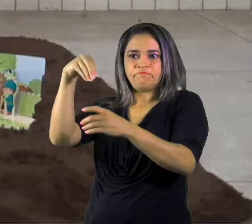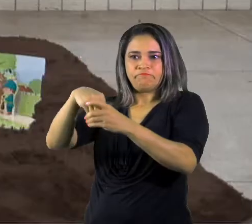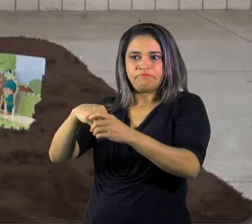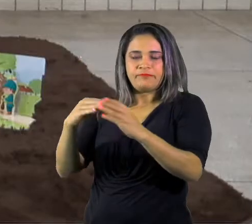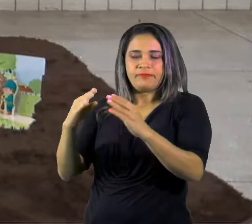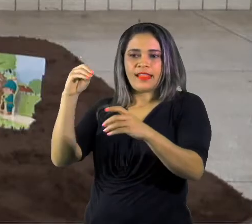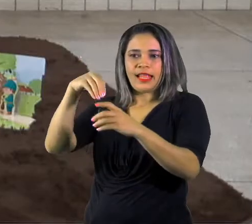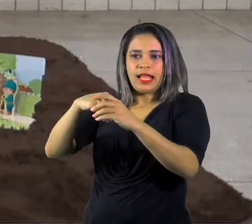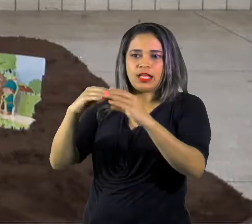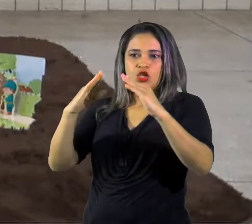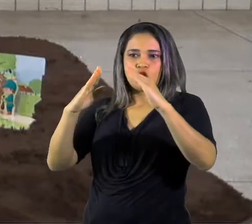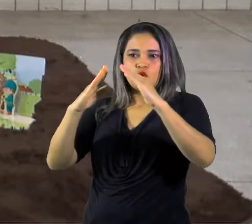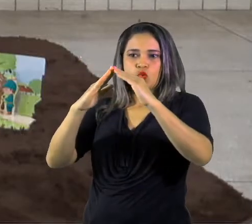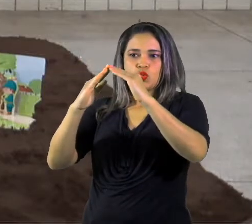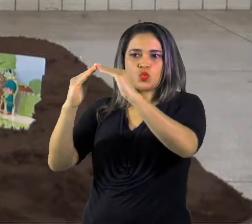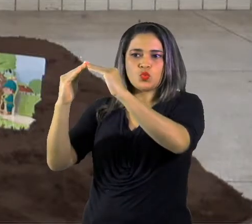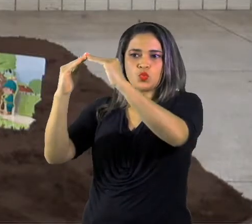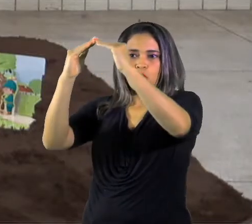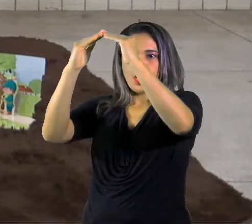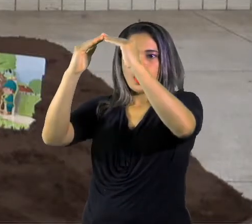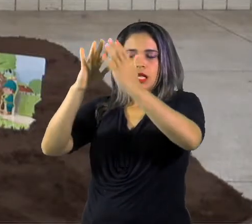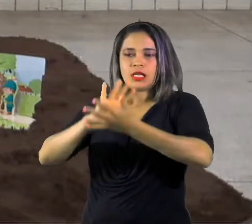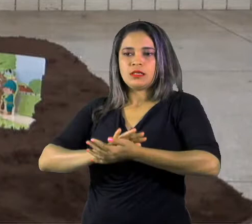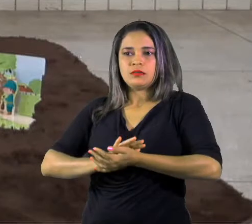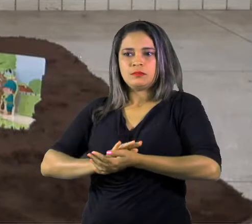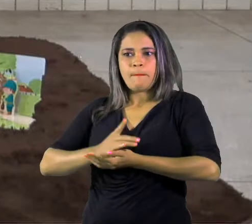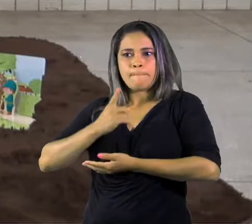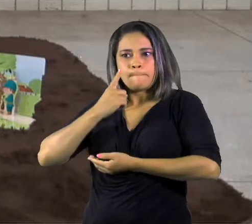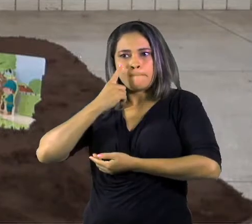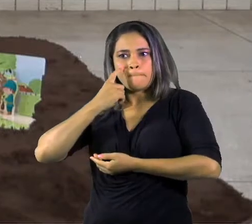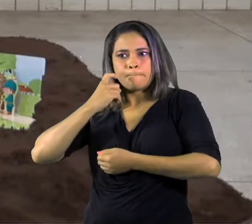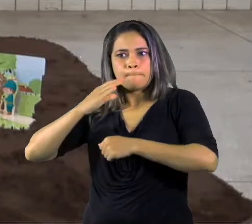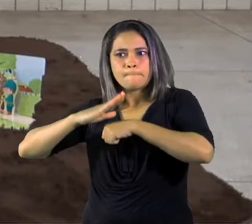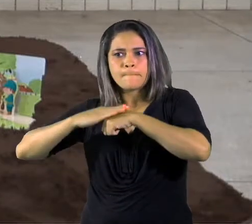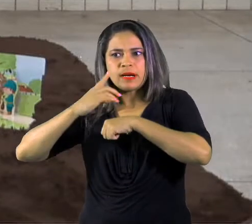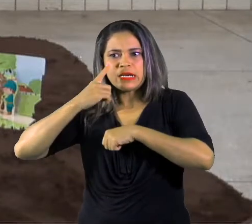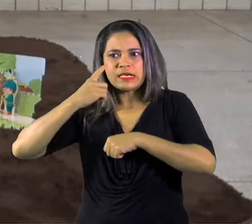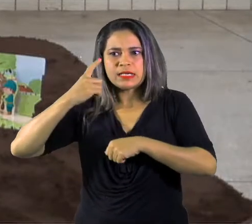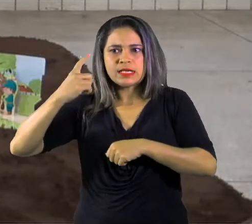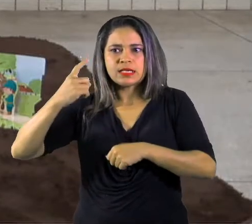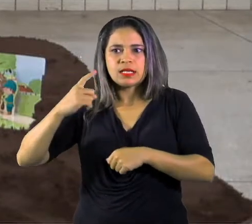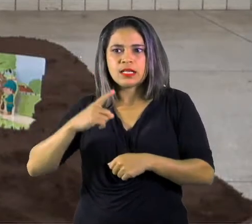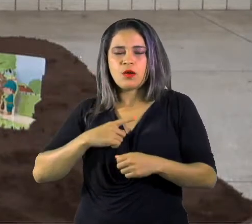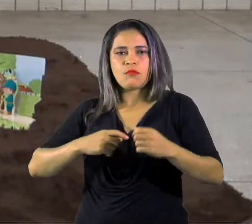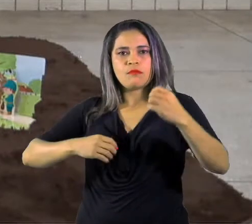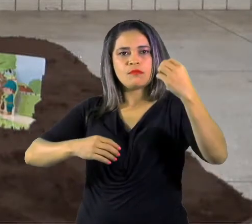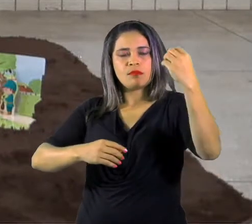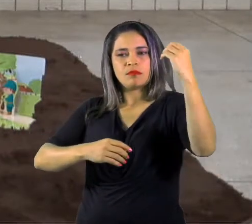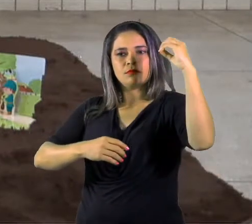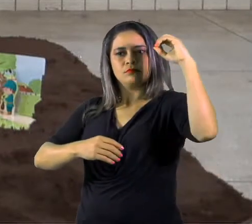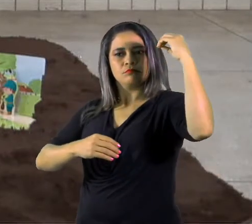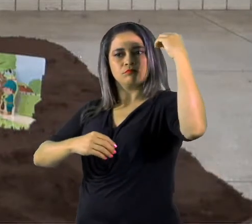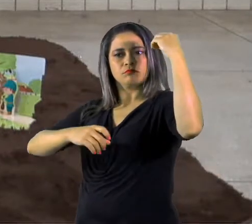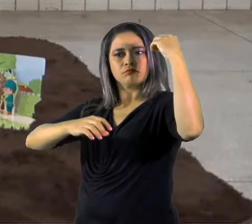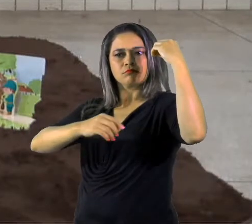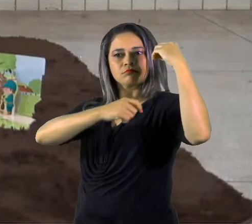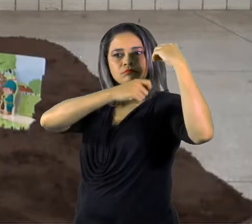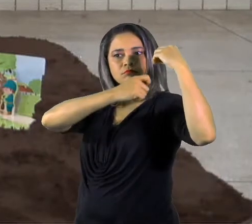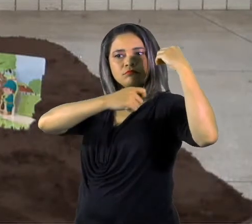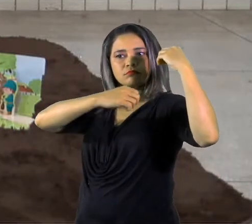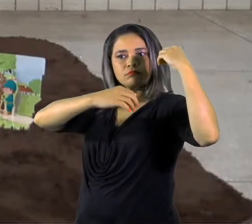mas as coisas que o João achou mais interessantes foram uma harpa, que é esse